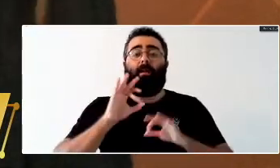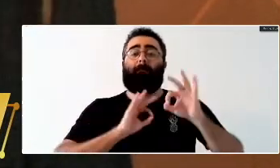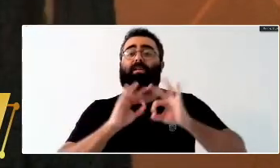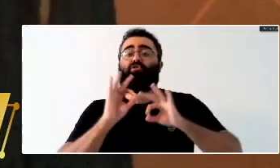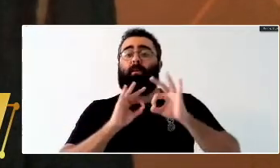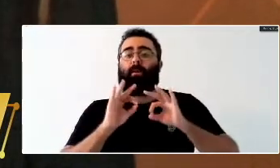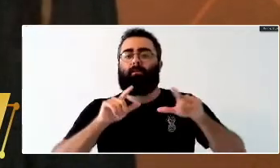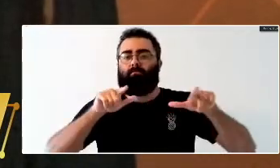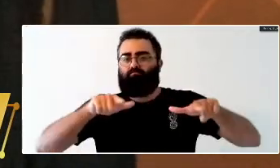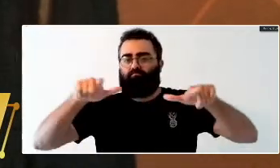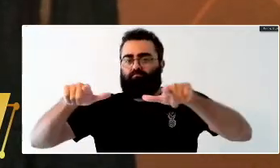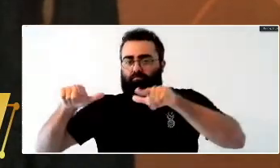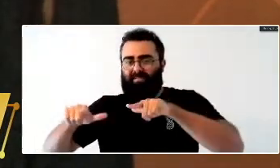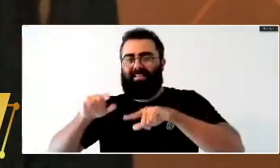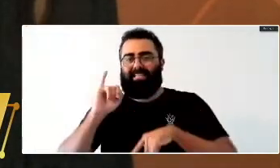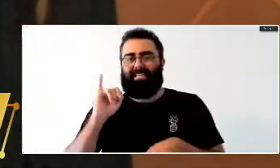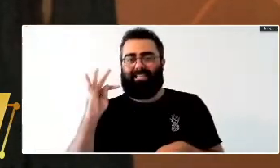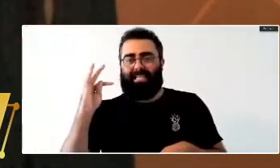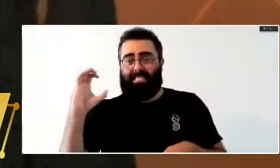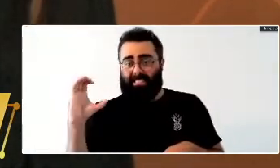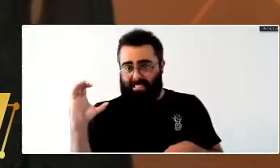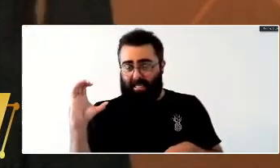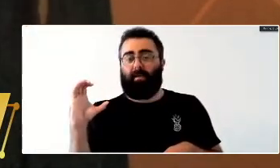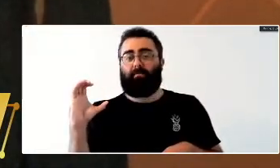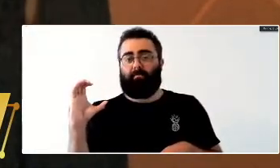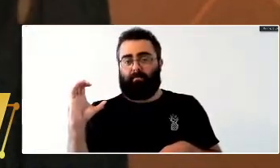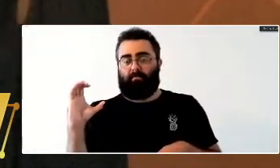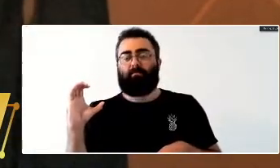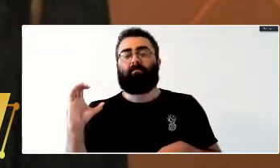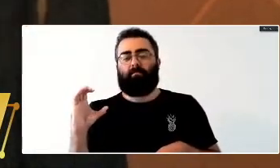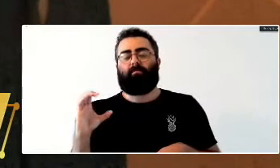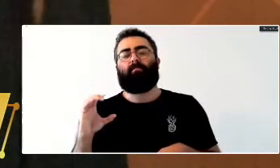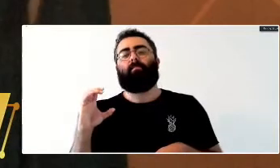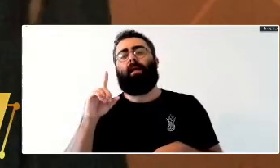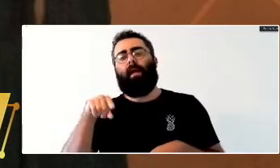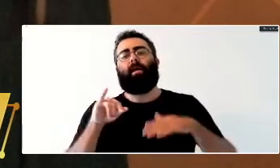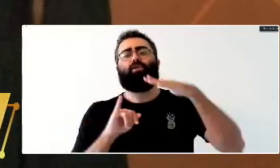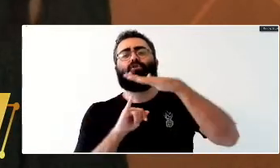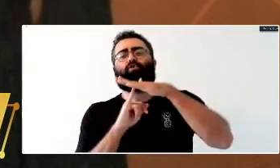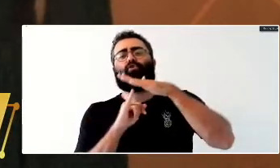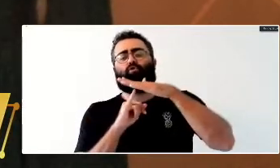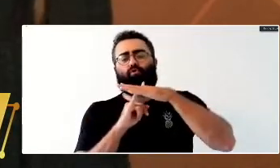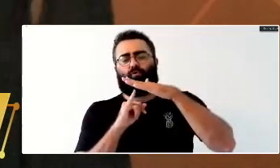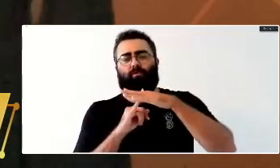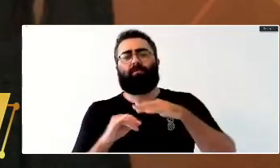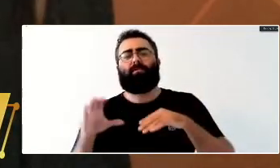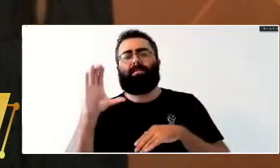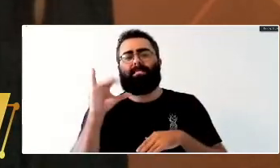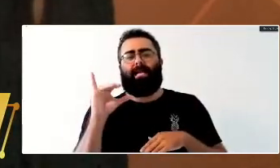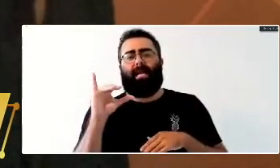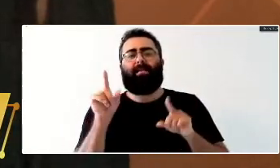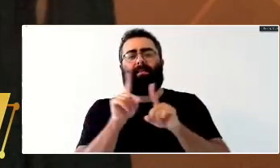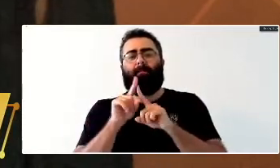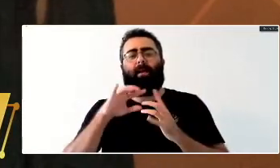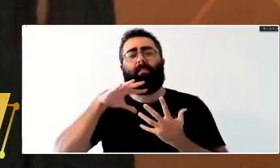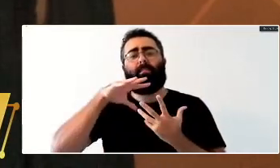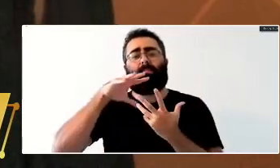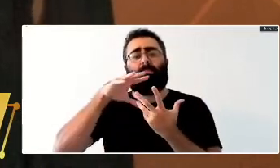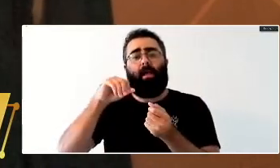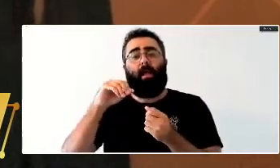Territorial pelo ITC, Faculty of Geoinformation Science and Earth Observation, na